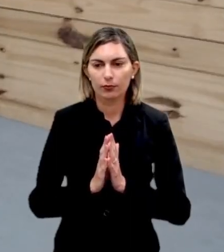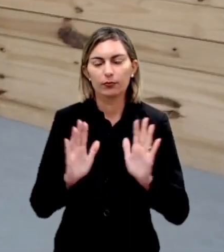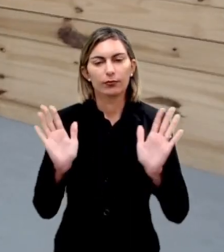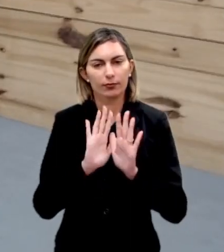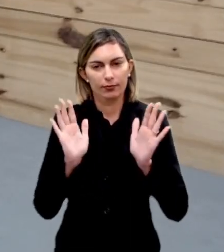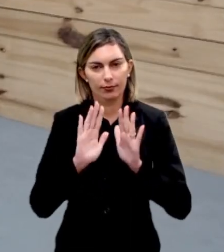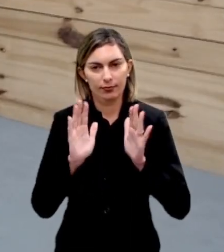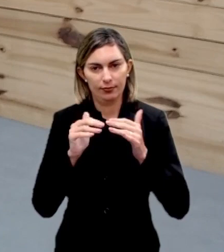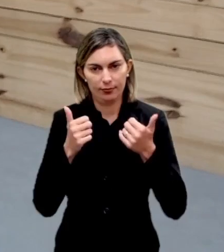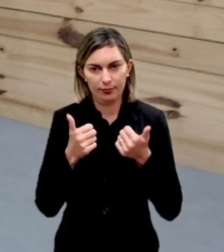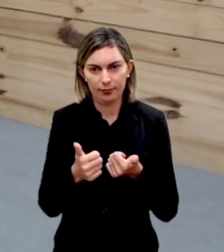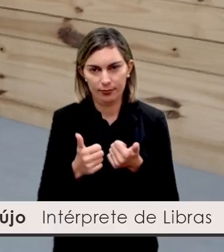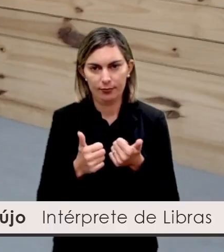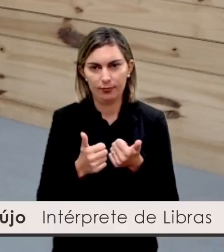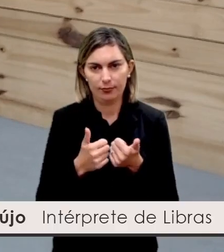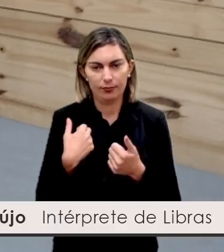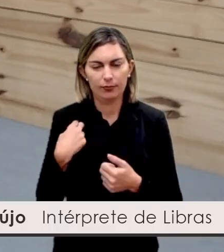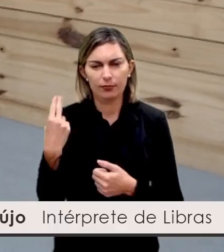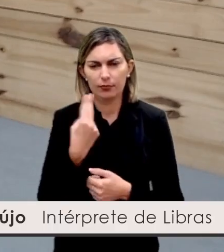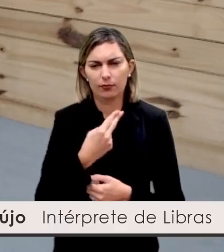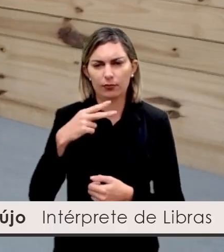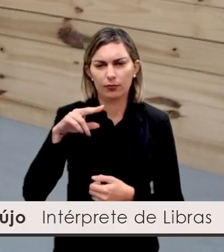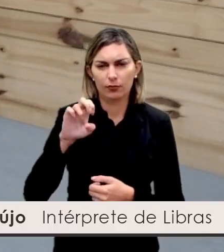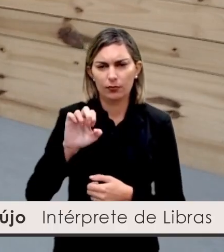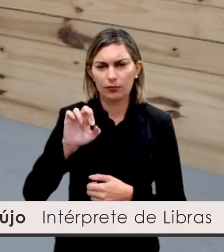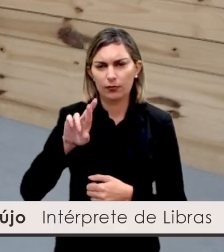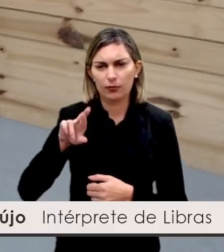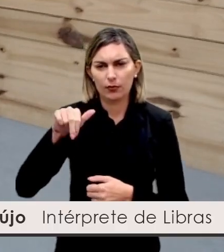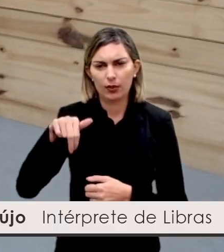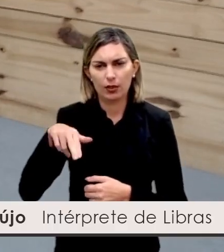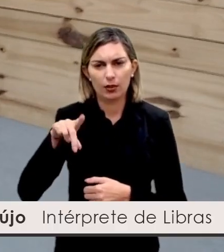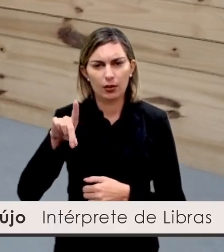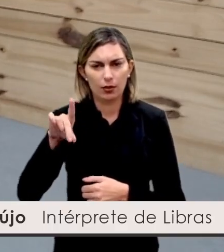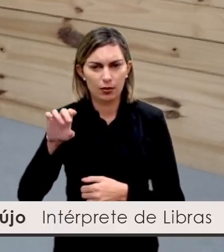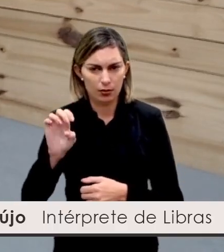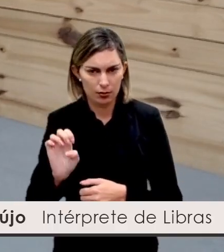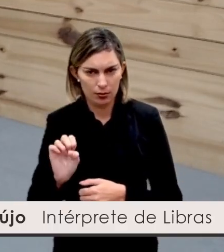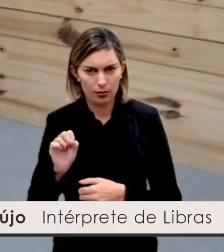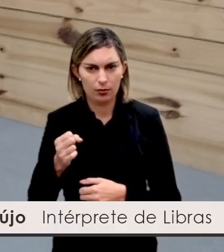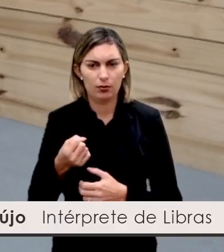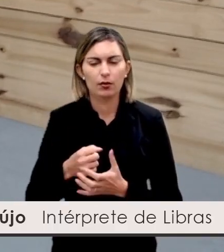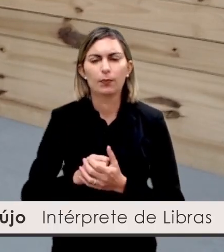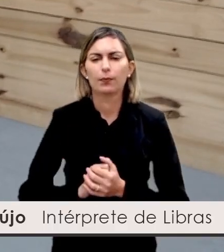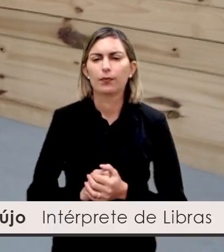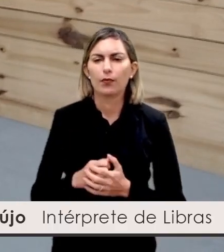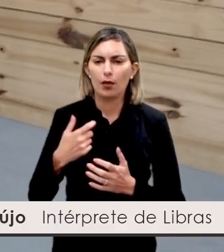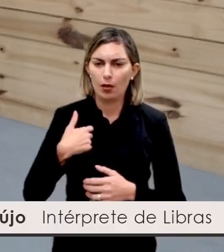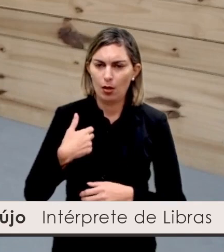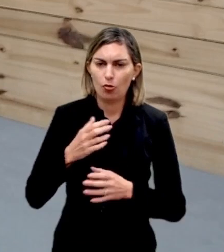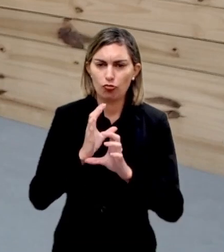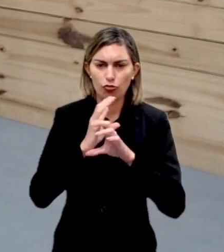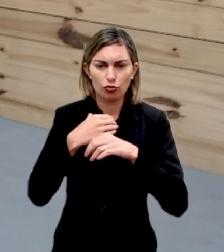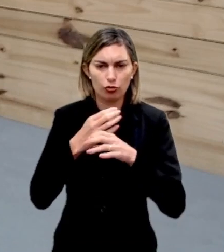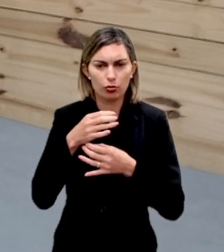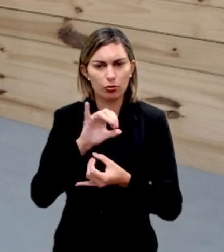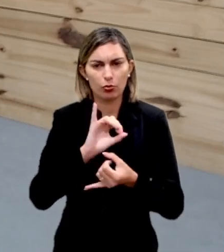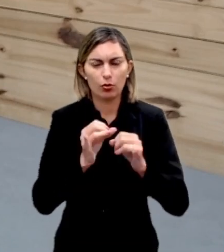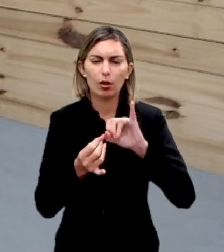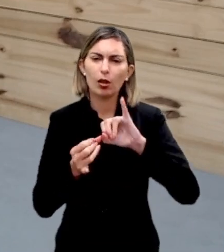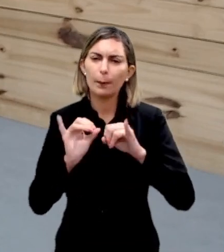Olá pessoal, eu me chamo Hernani Joaquim de Souza Filho, sou engenheiro químico,